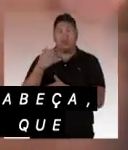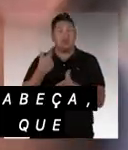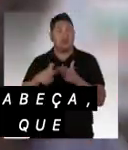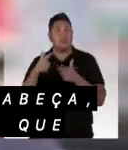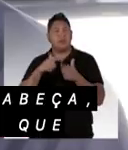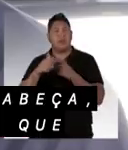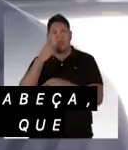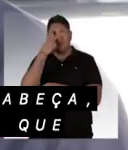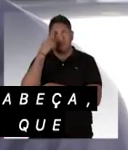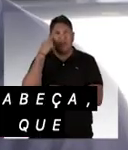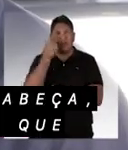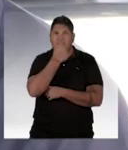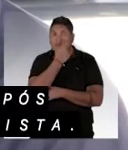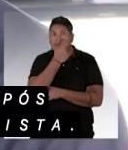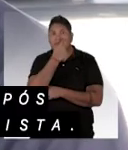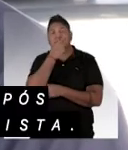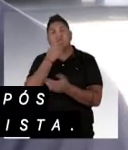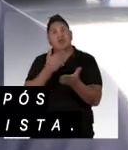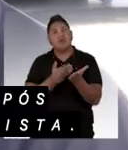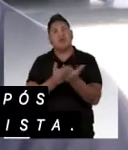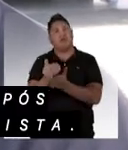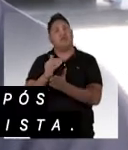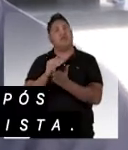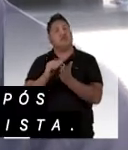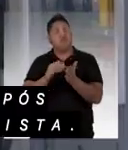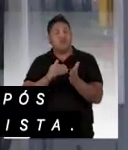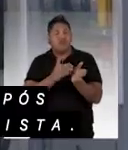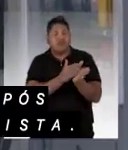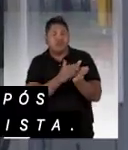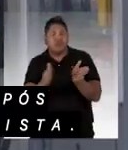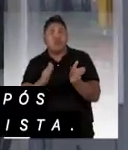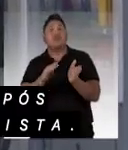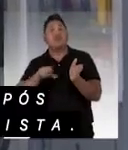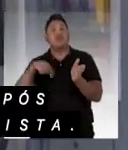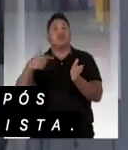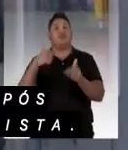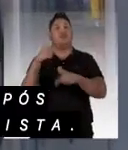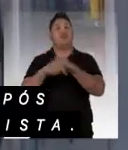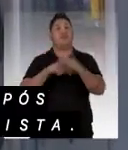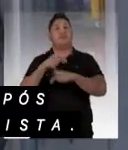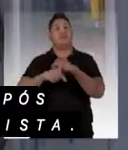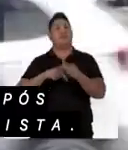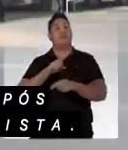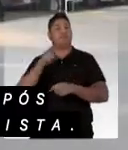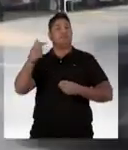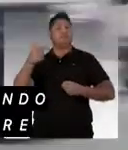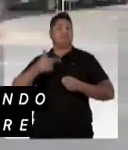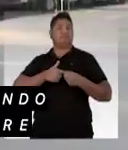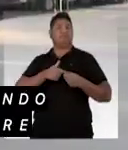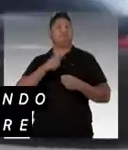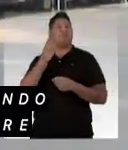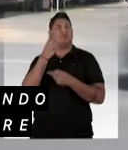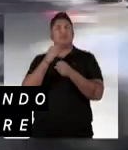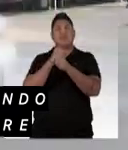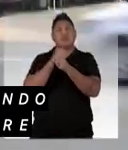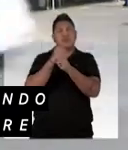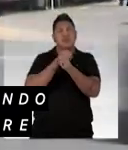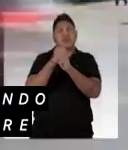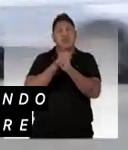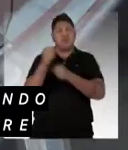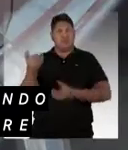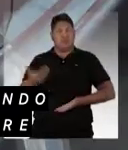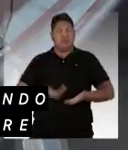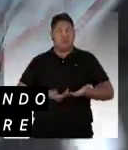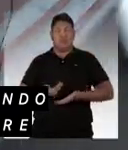cabeça e problemas na visão que surgiram durante e após o trabalho como frentista. Foram 30 anos exercendo